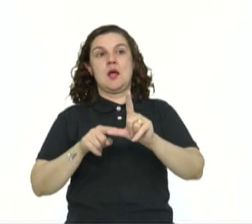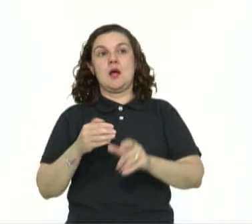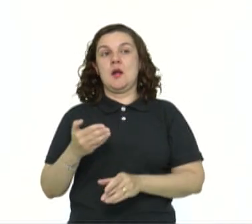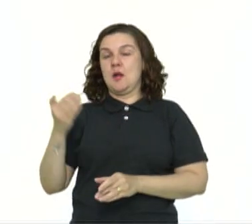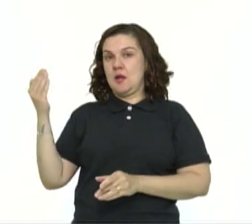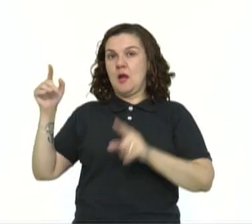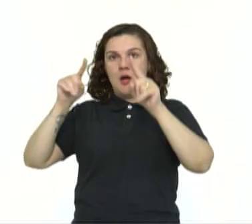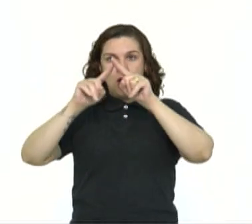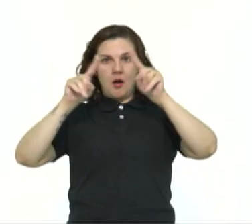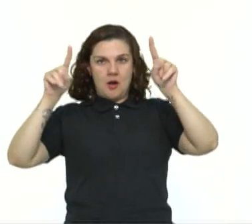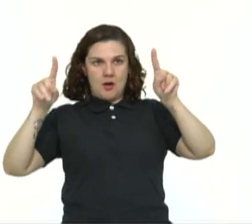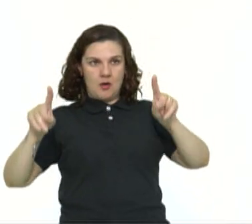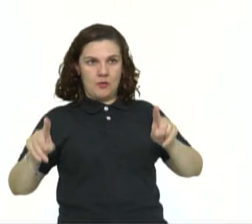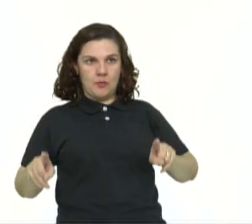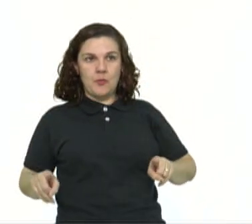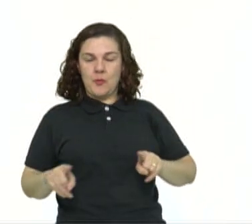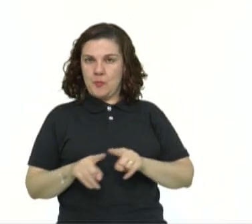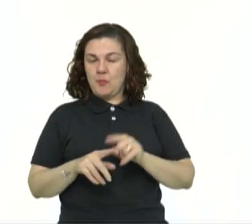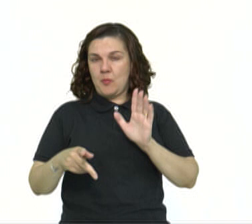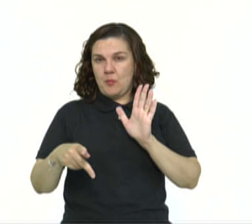um bloco